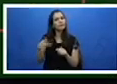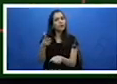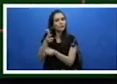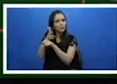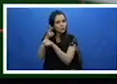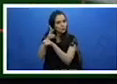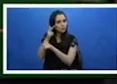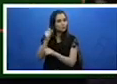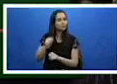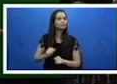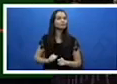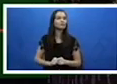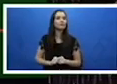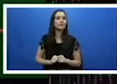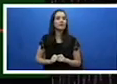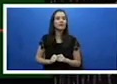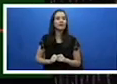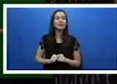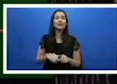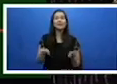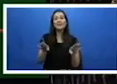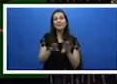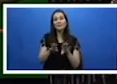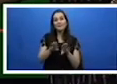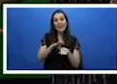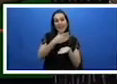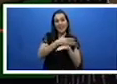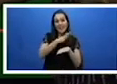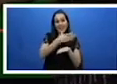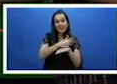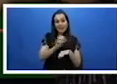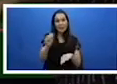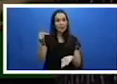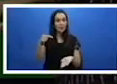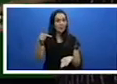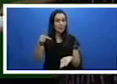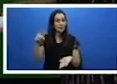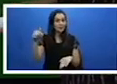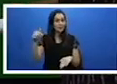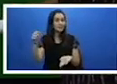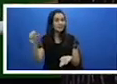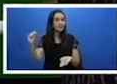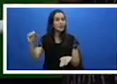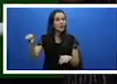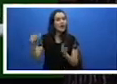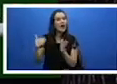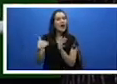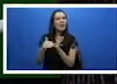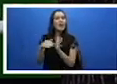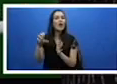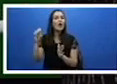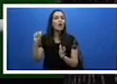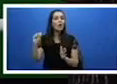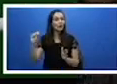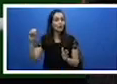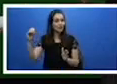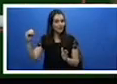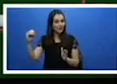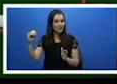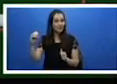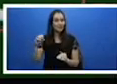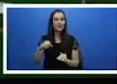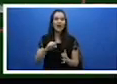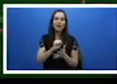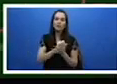79 e 80. E a tarefinha, página 79 e 80, exercícios 4